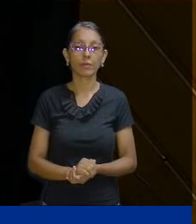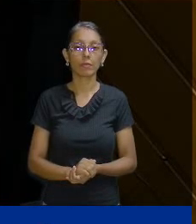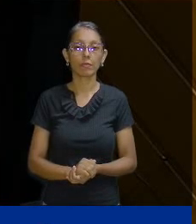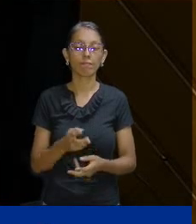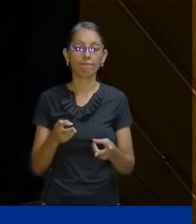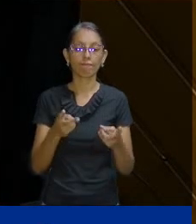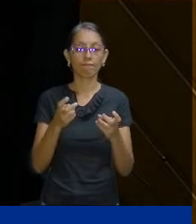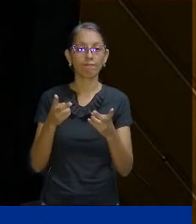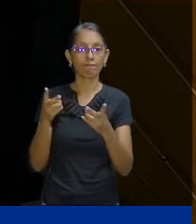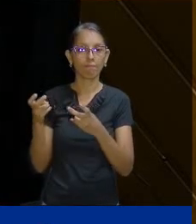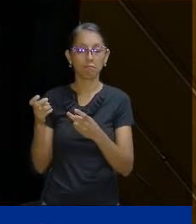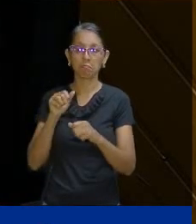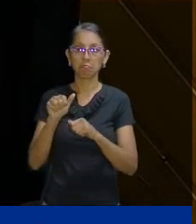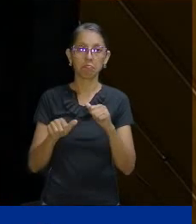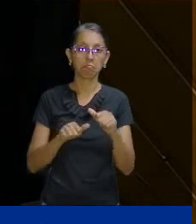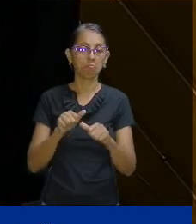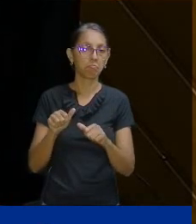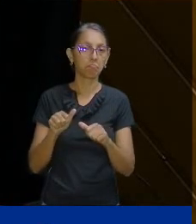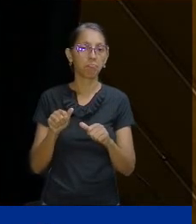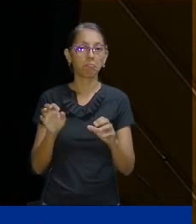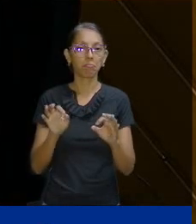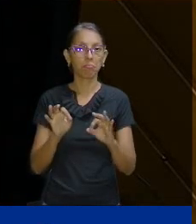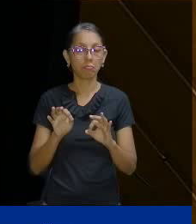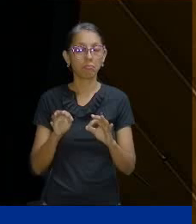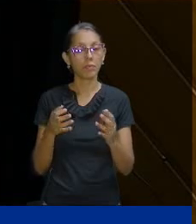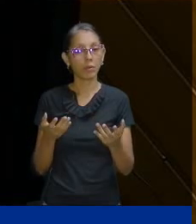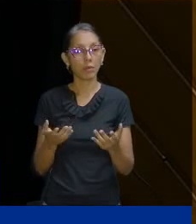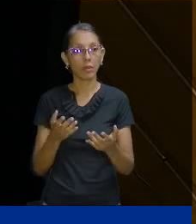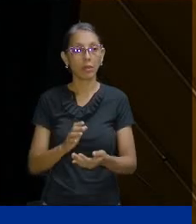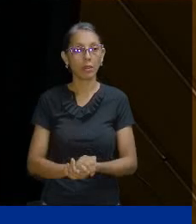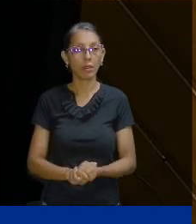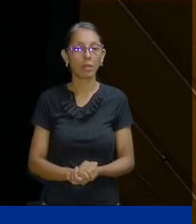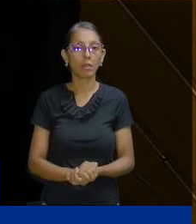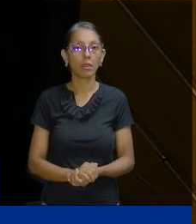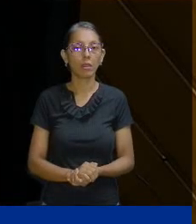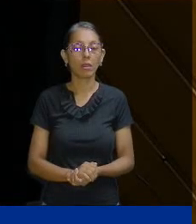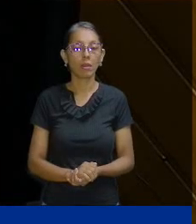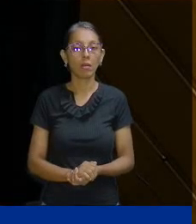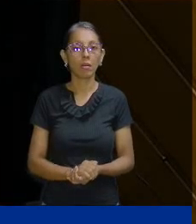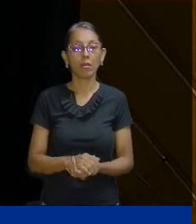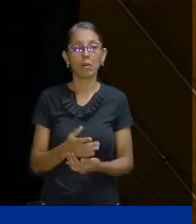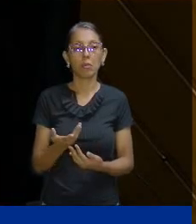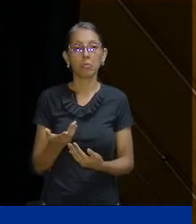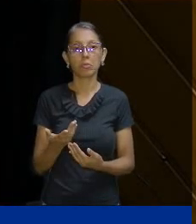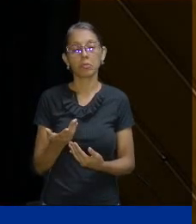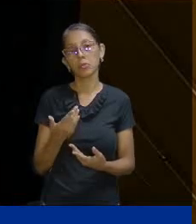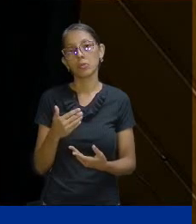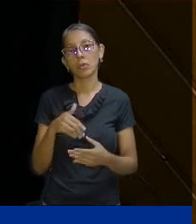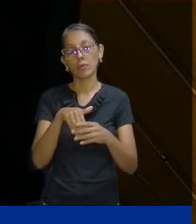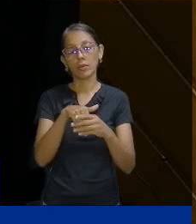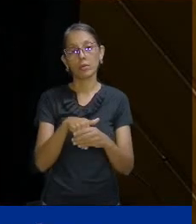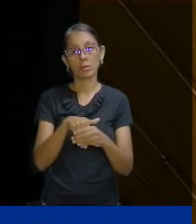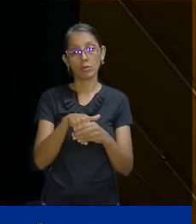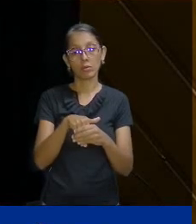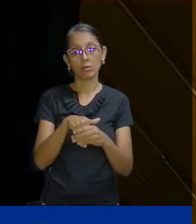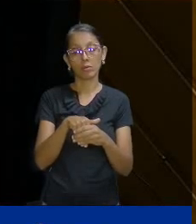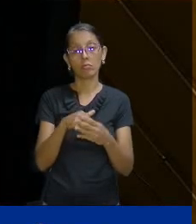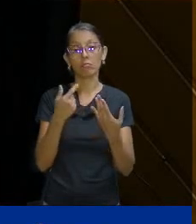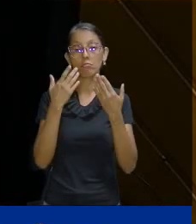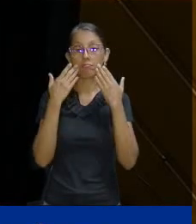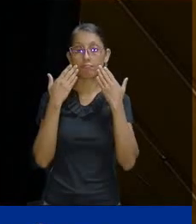há nenhuma alteração fática ou probatória relevante que justifique a mudança de posicionamento.